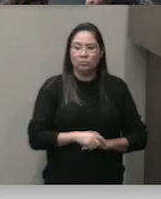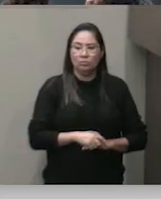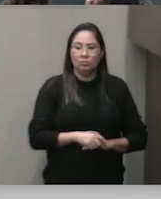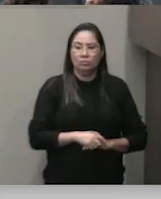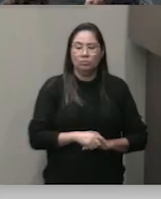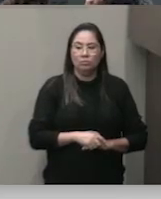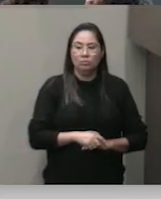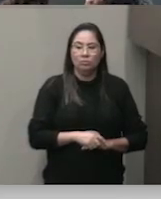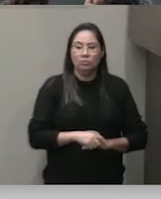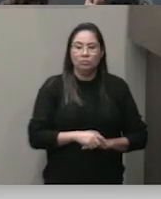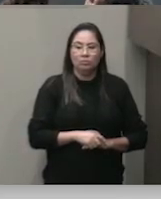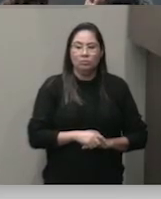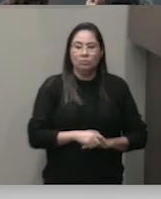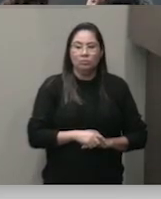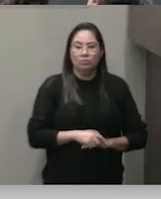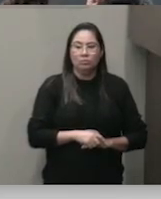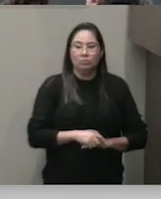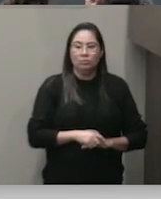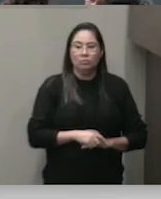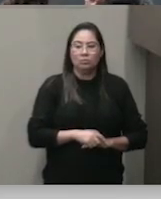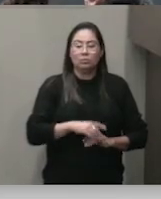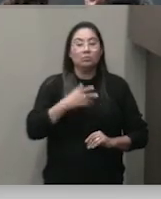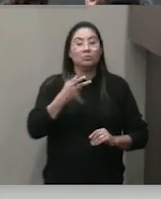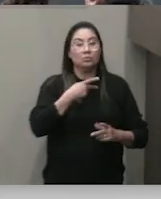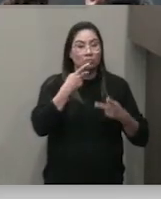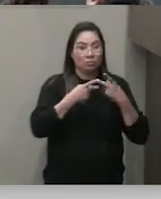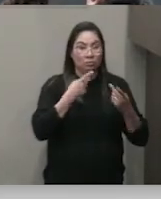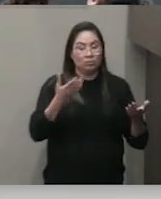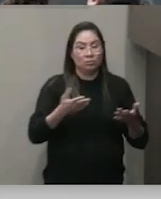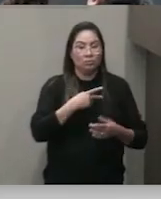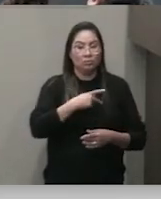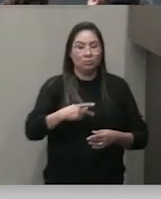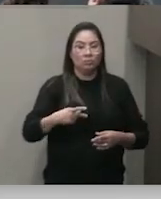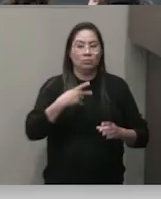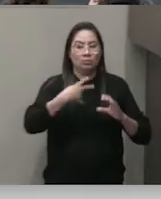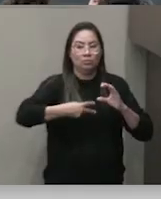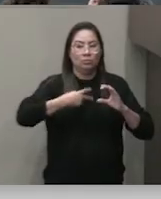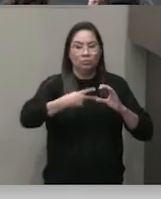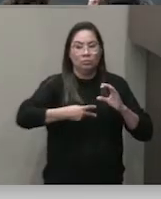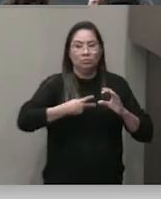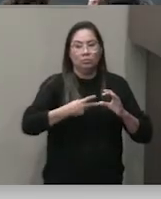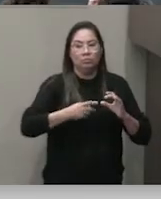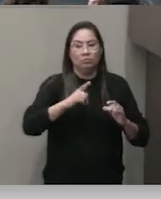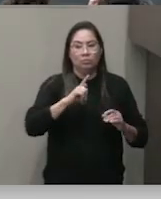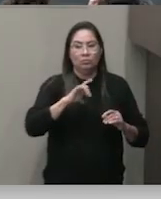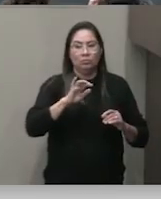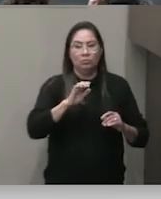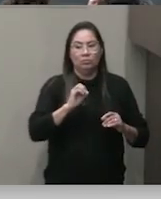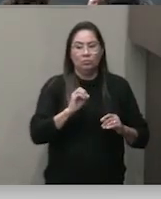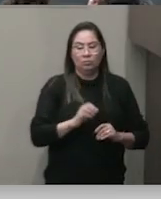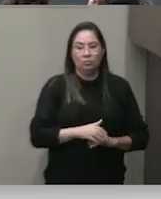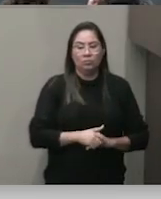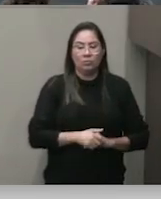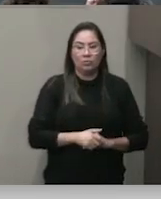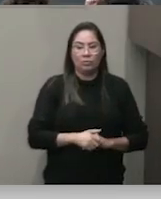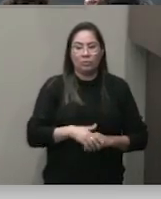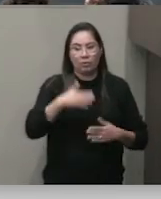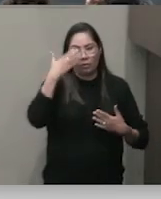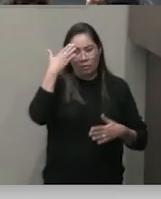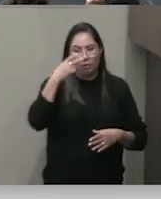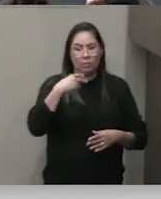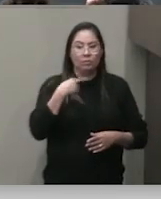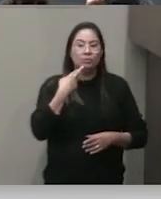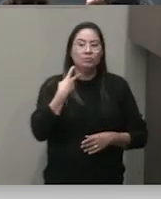Muito bem. Com a palavra, então, o presidente dessa casa, vereador Gil Krug. Obrigado, vereador